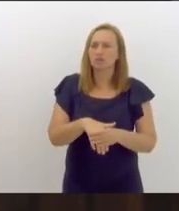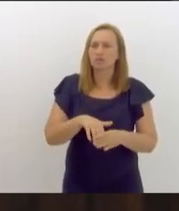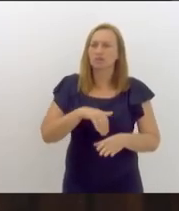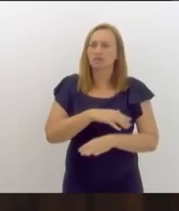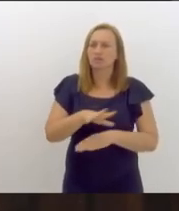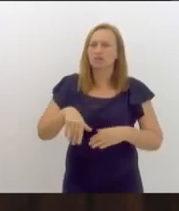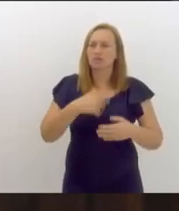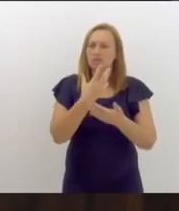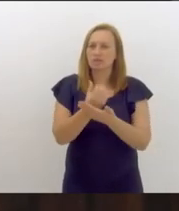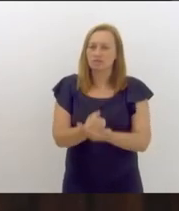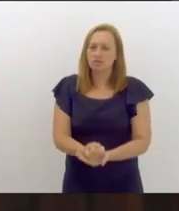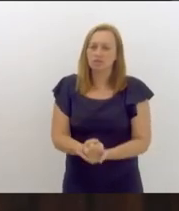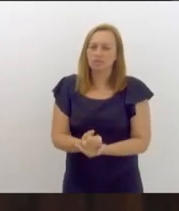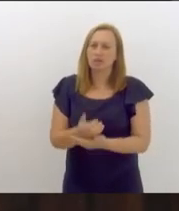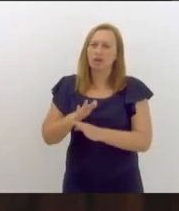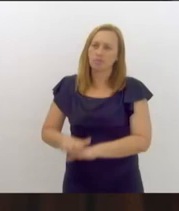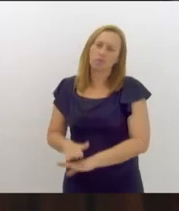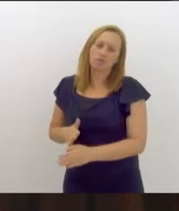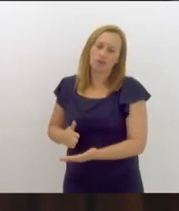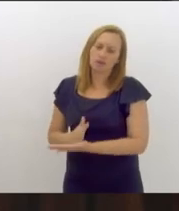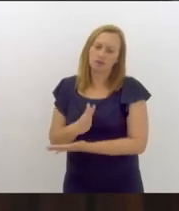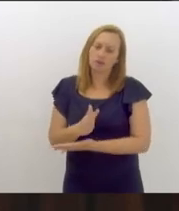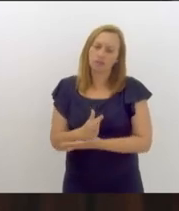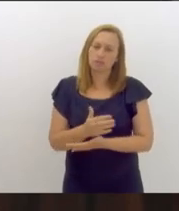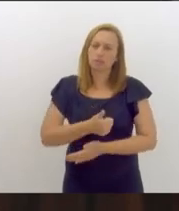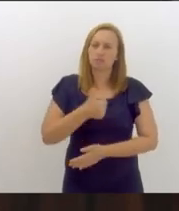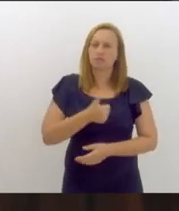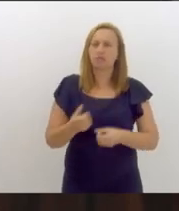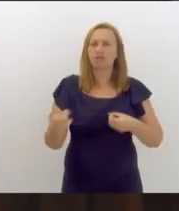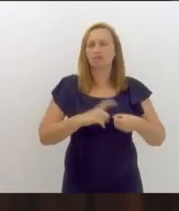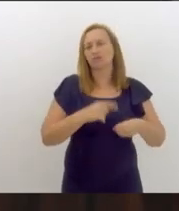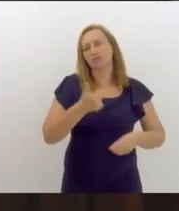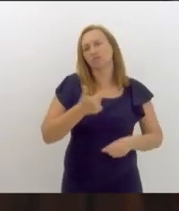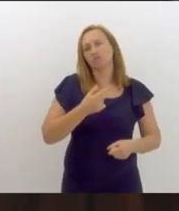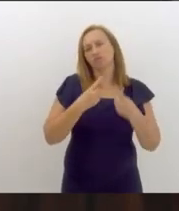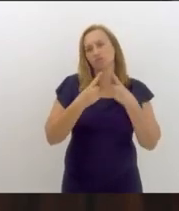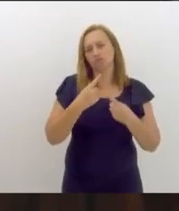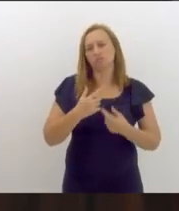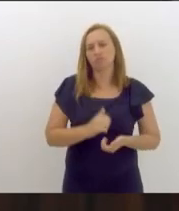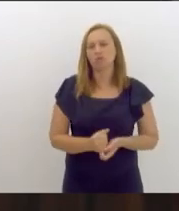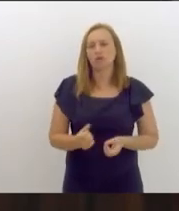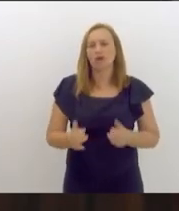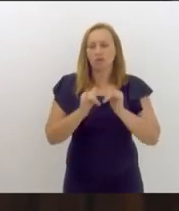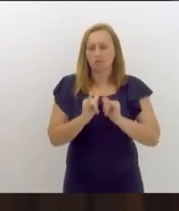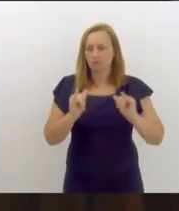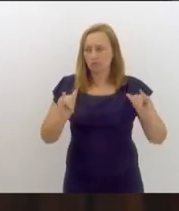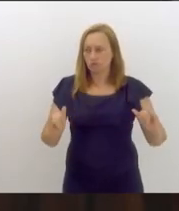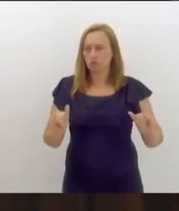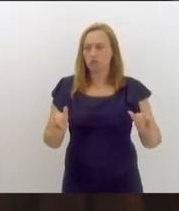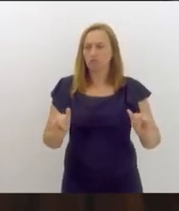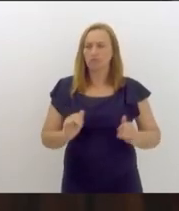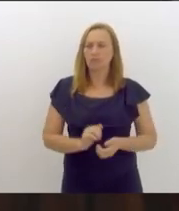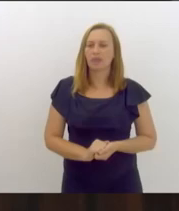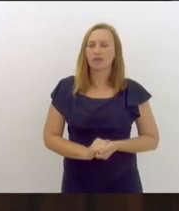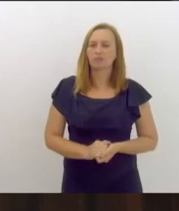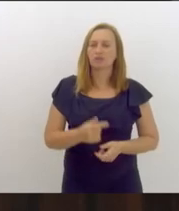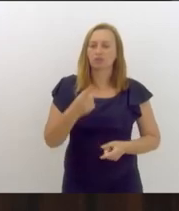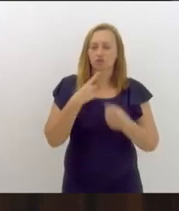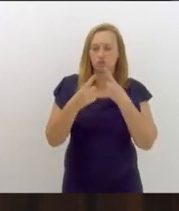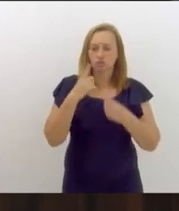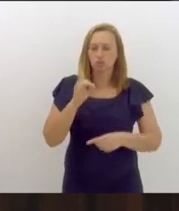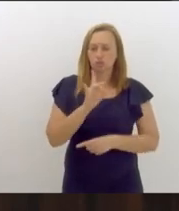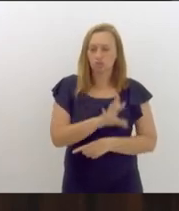votação seus que a própria comissão aprovada em primeira retorna e segunda anuncio em discussão